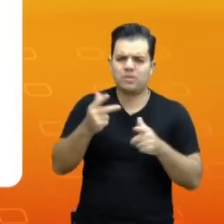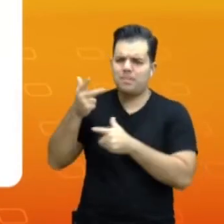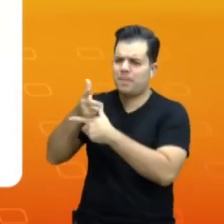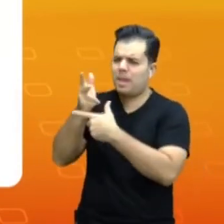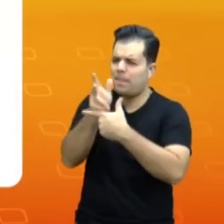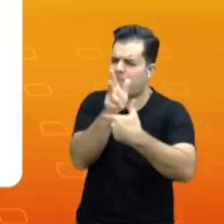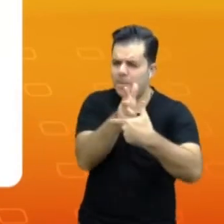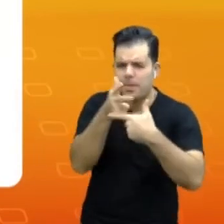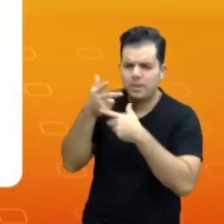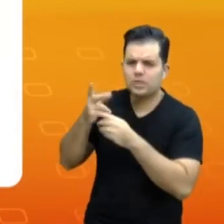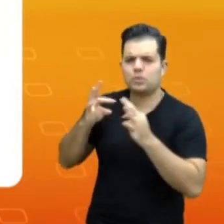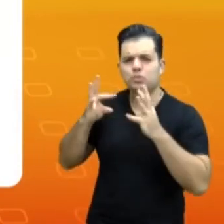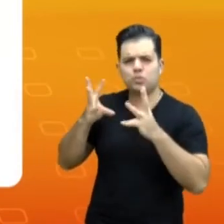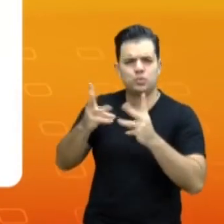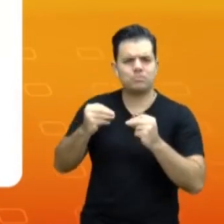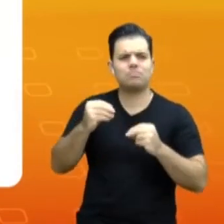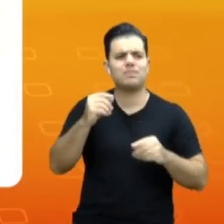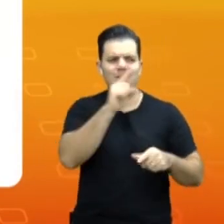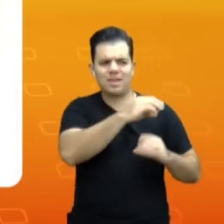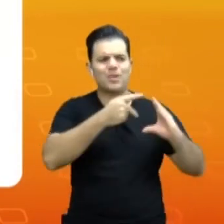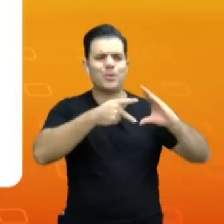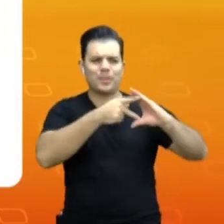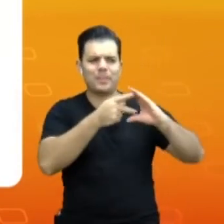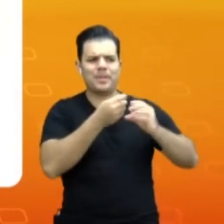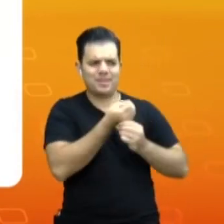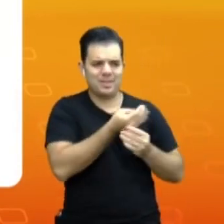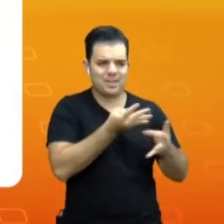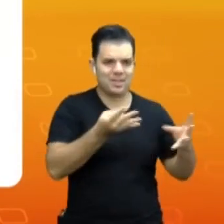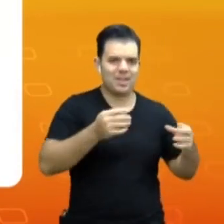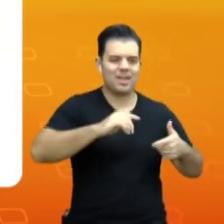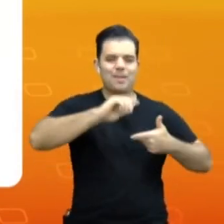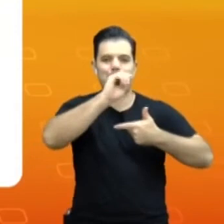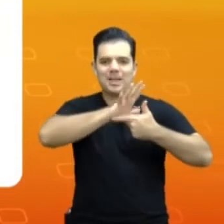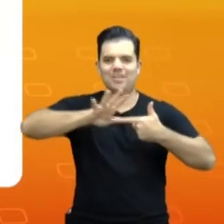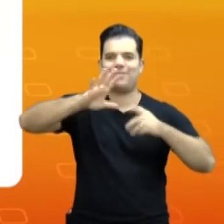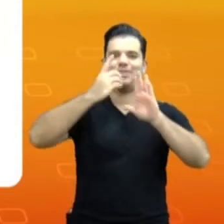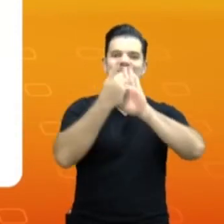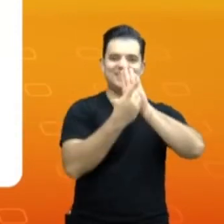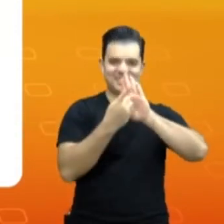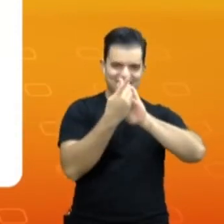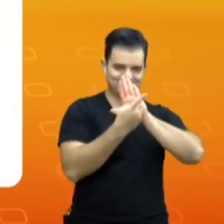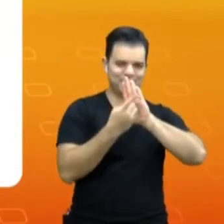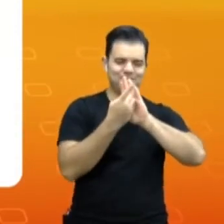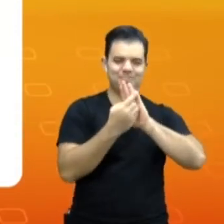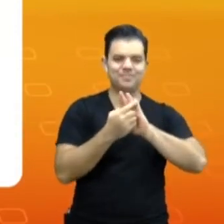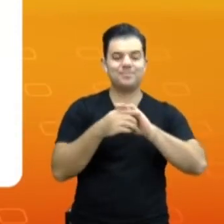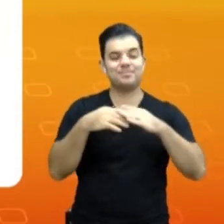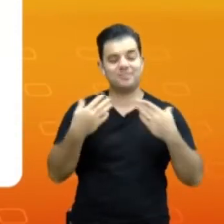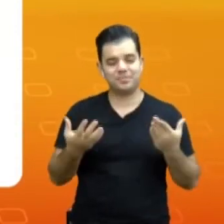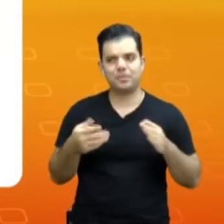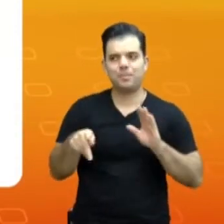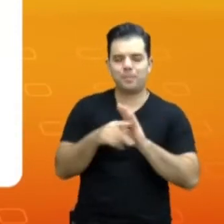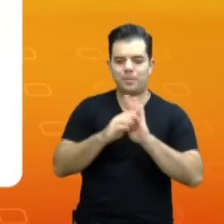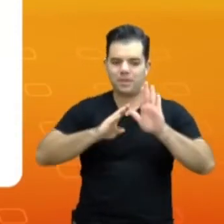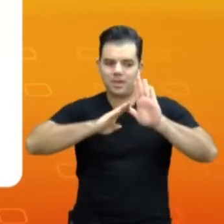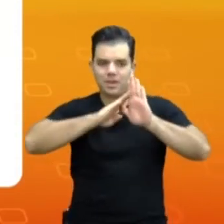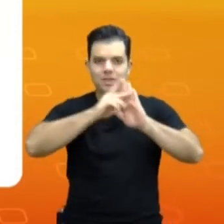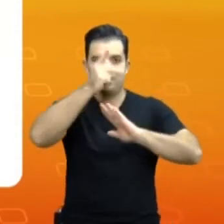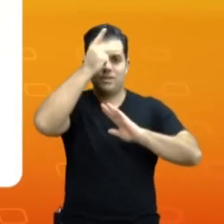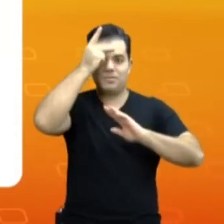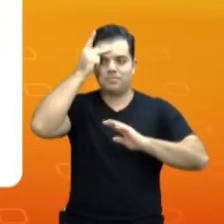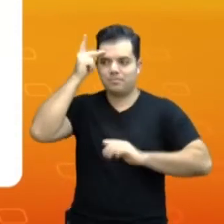VandaPack bruto, né, na nossa plataforma digital. Então, assim, do ponto de vista de audiência, o grupo não